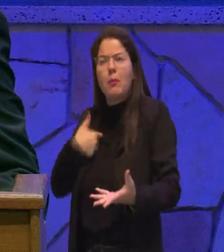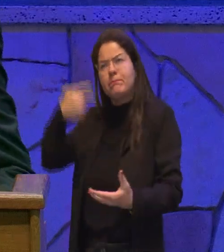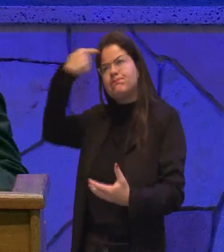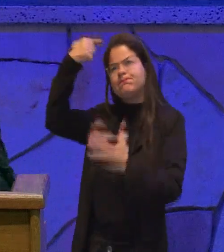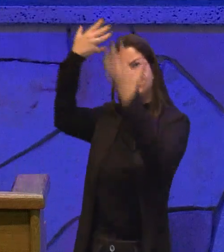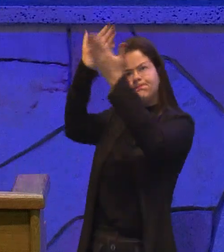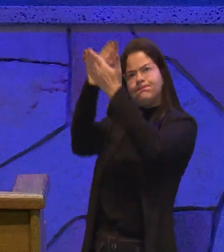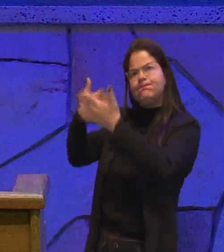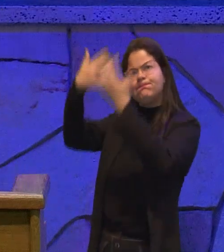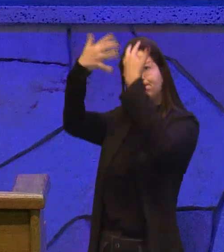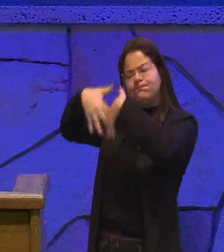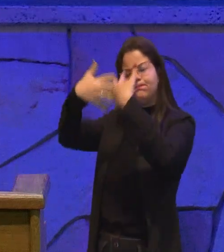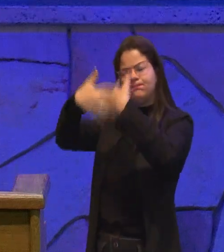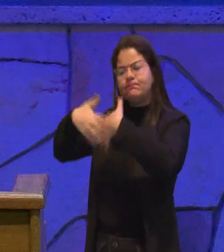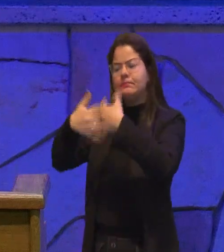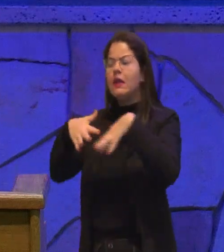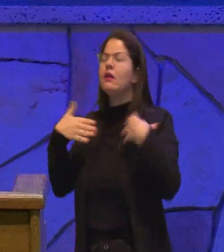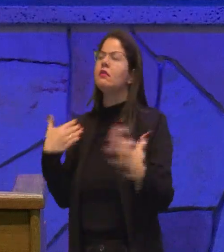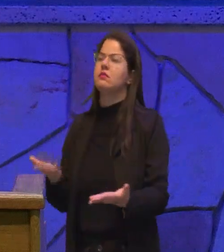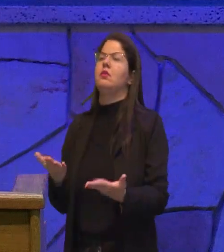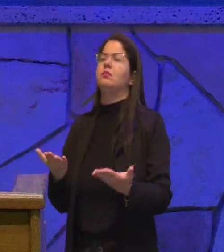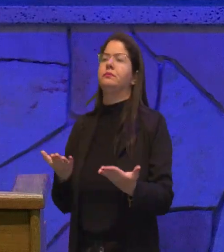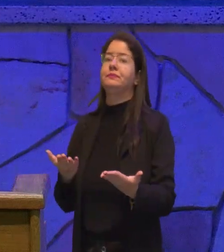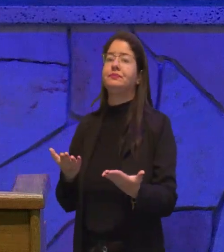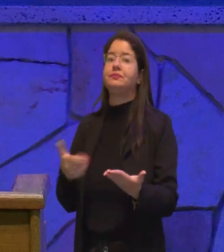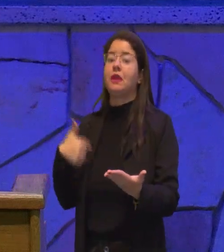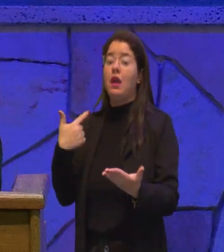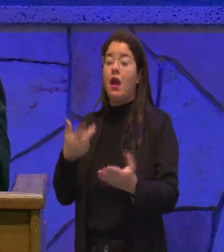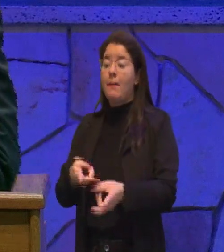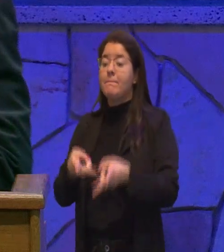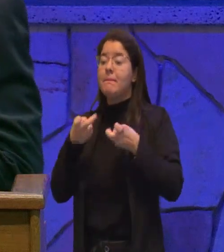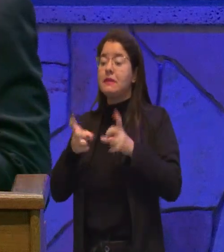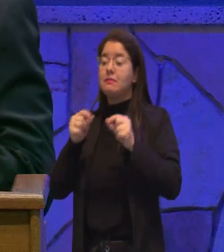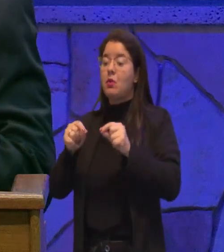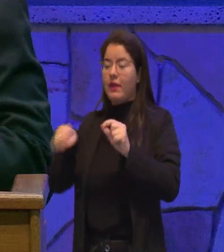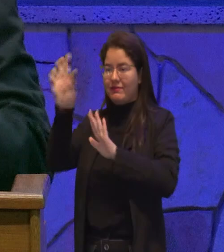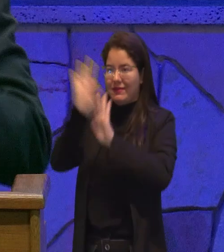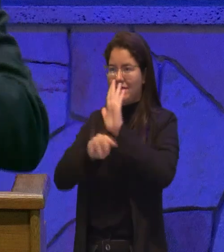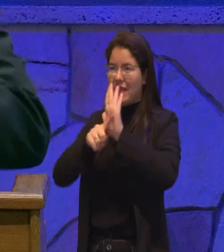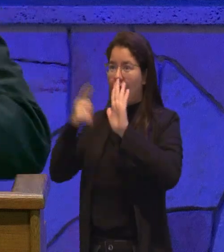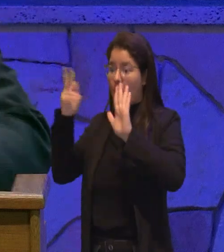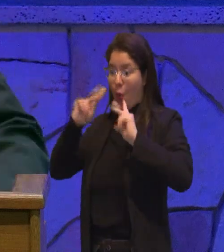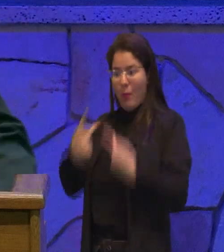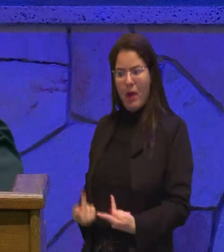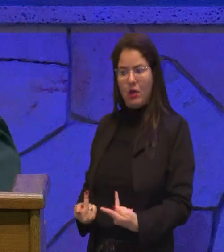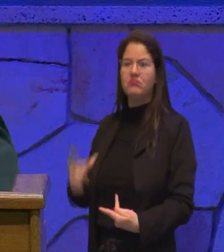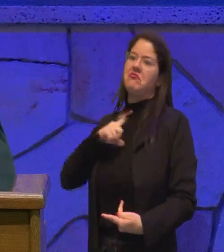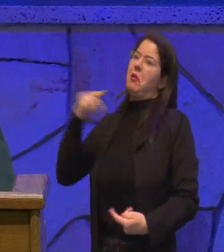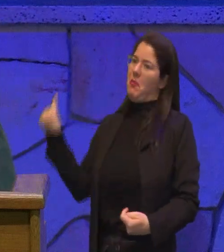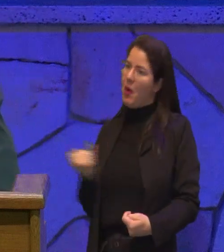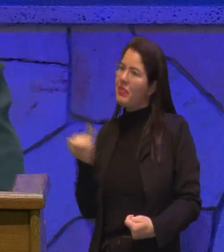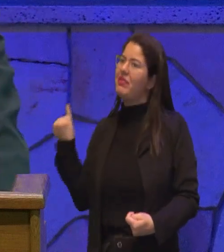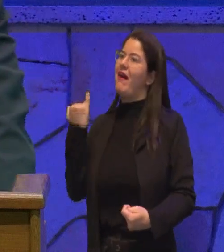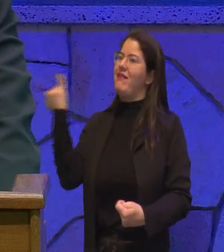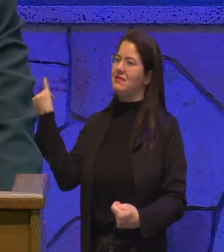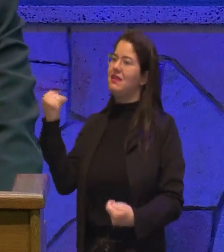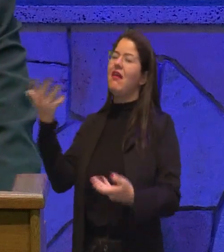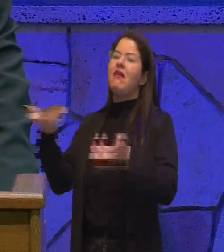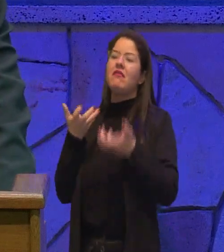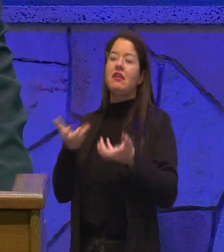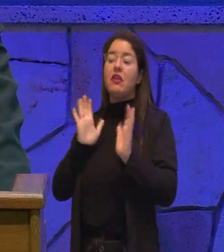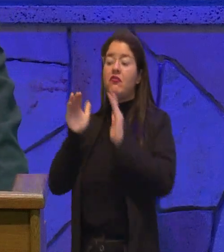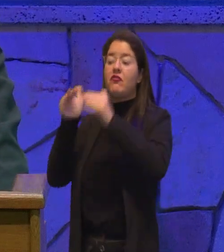Naturalmente, aqui nós encontramos a importância do ser humano, e eu gostaria de observar um ponto